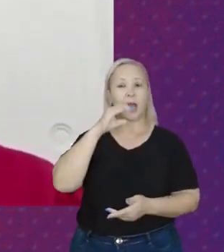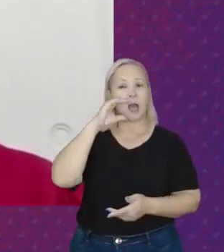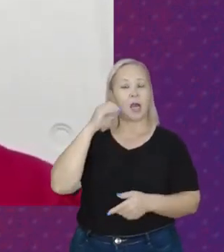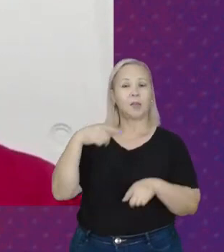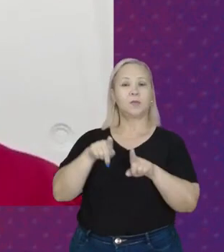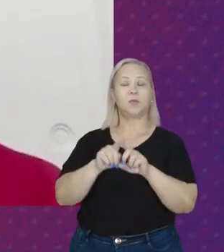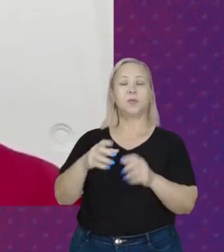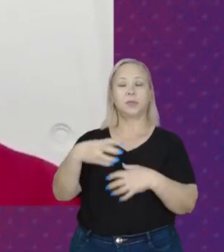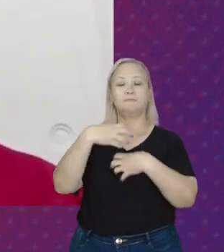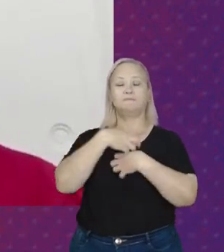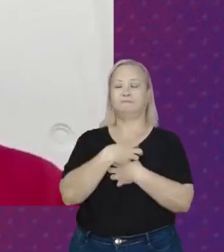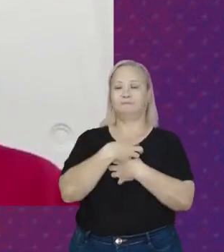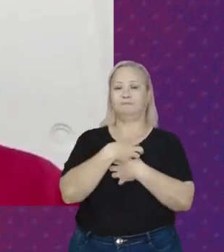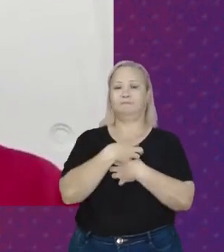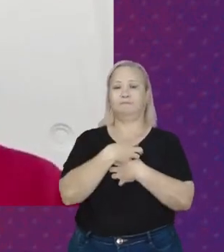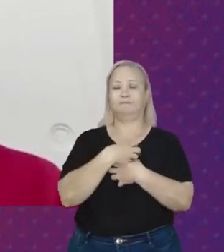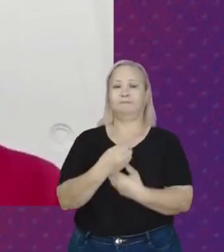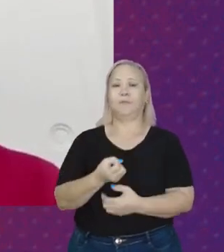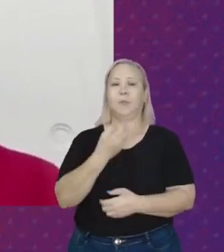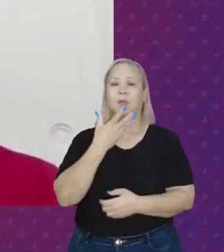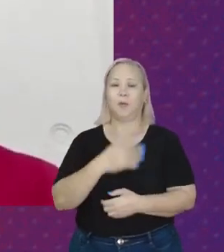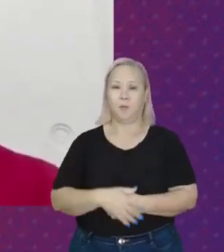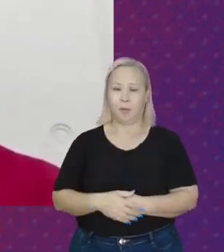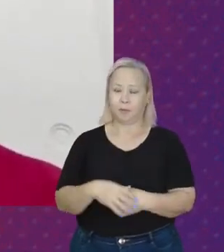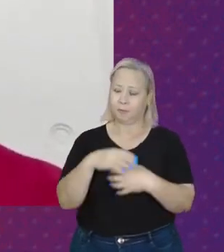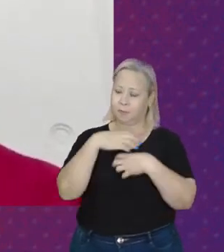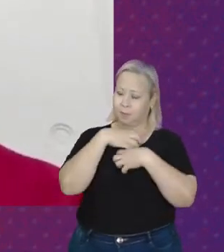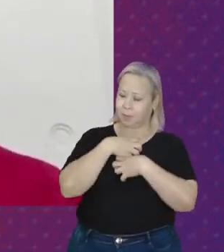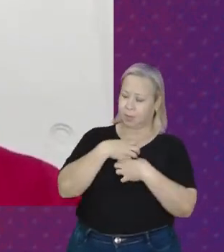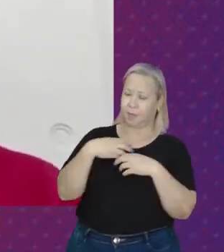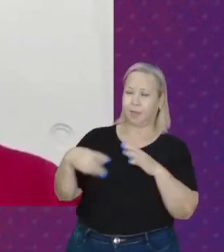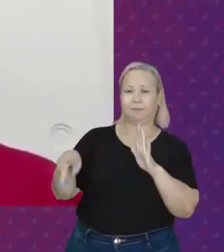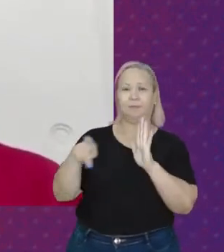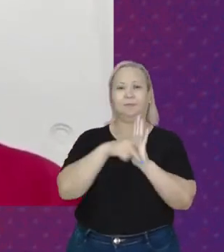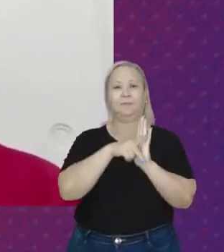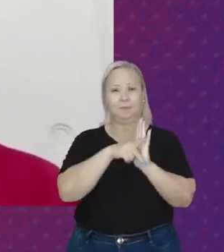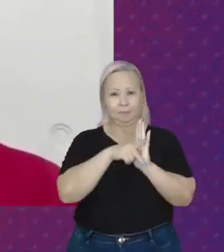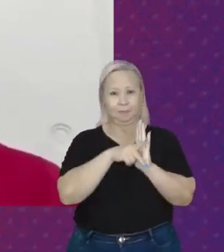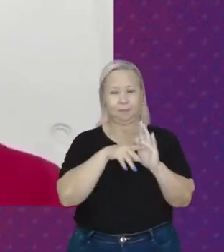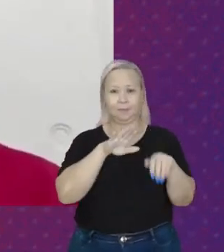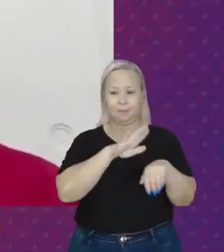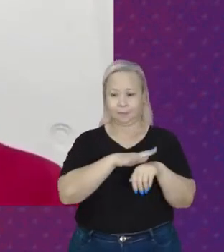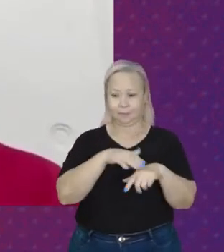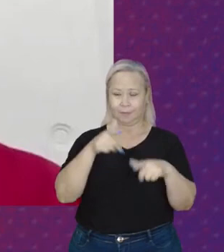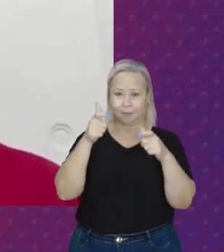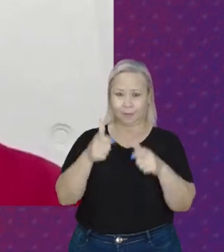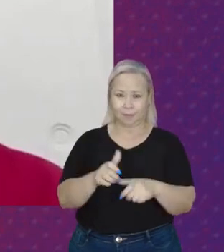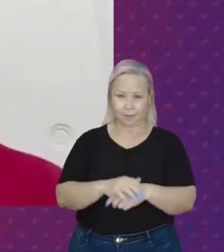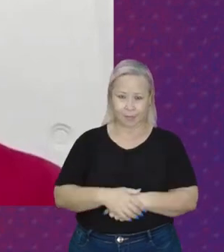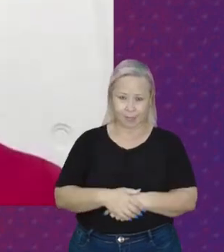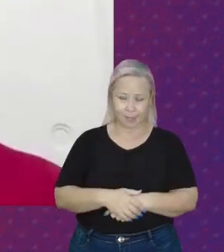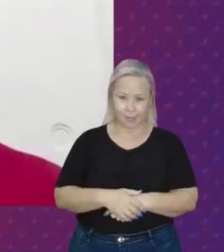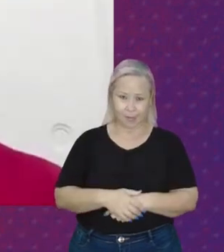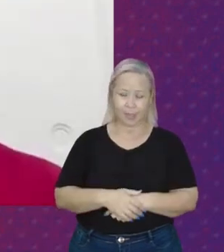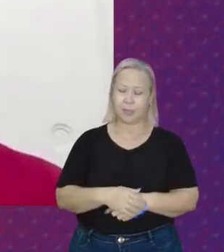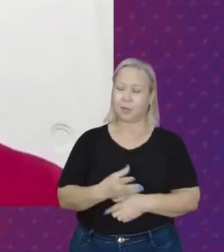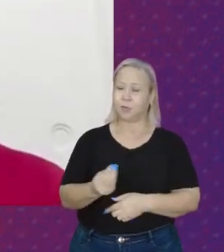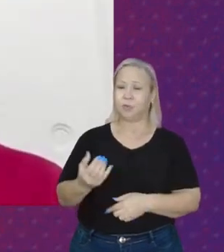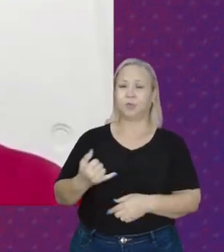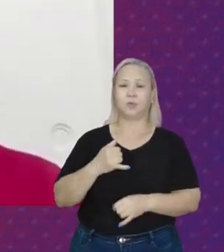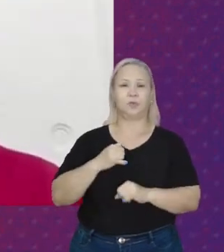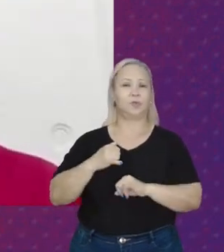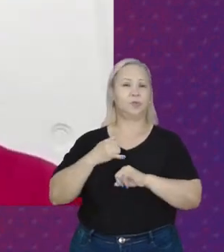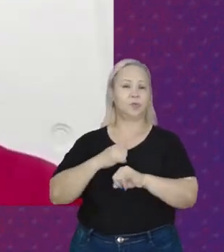se sintam bem, com sentimento de pertencimento. É um equipamento